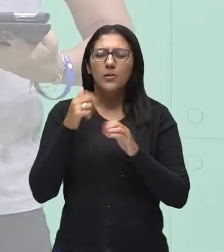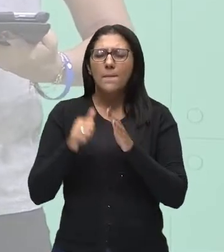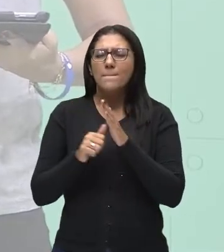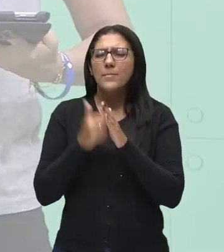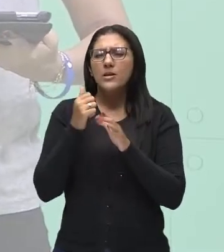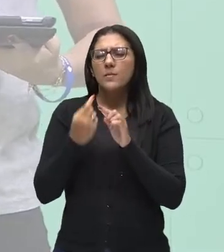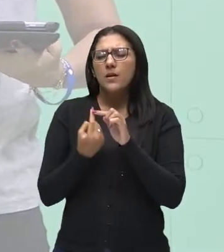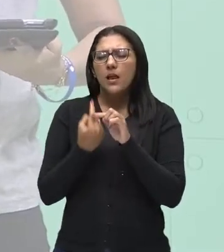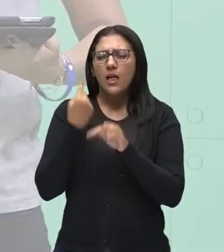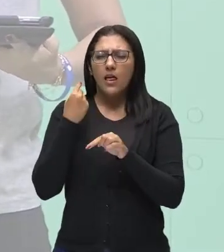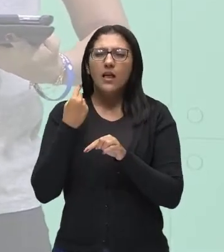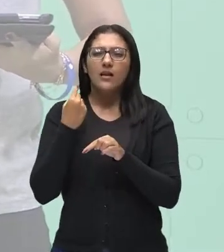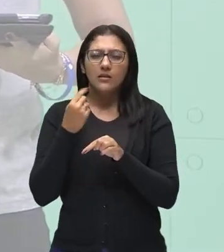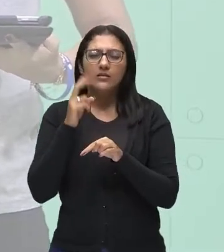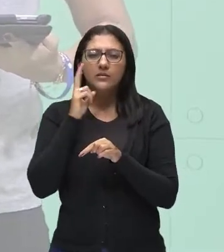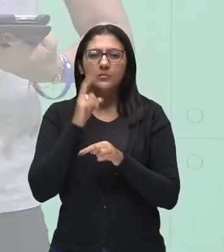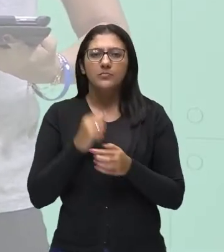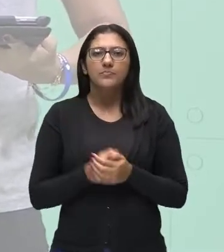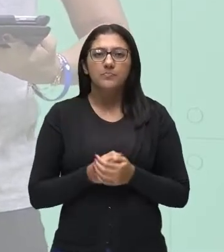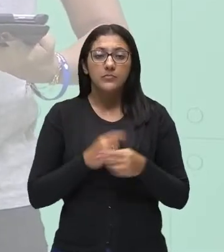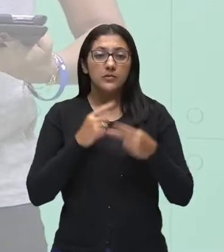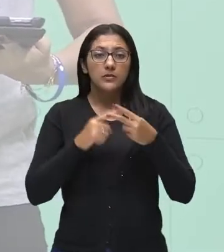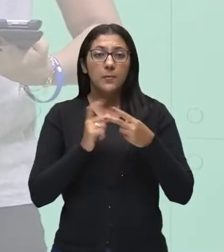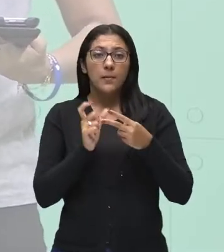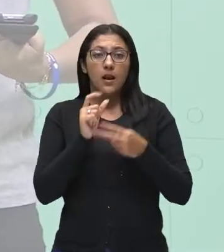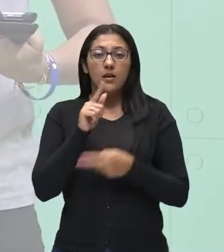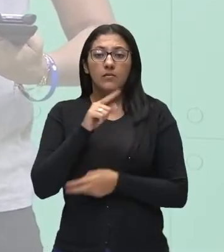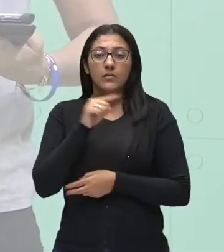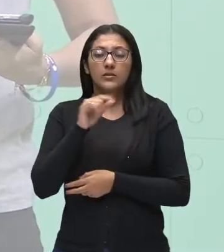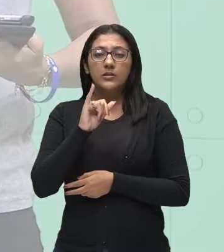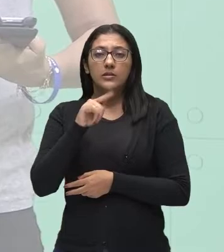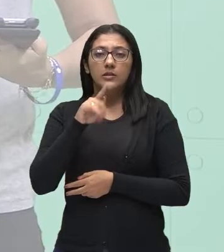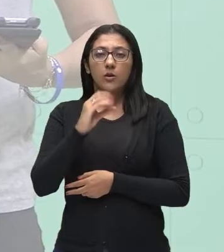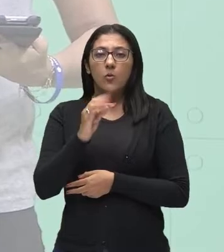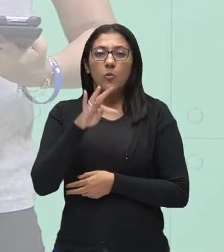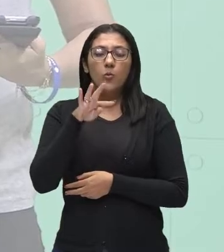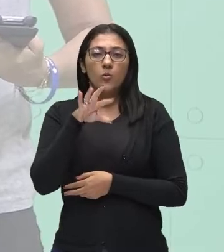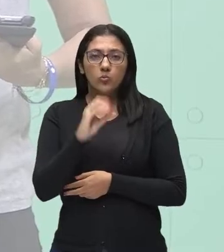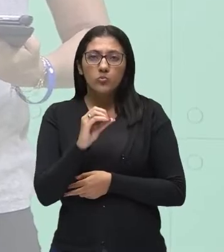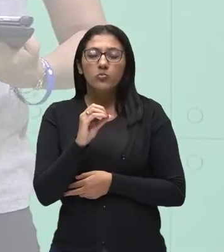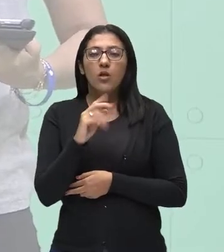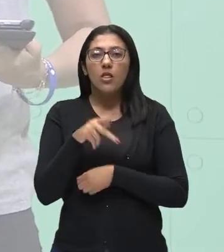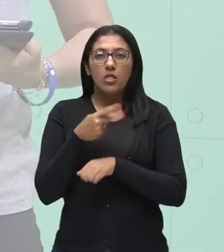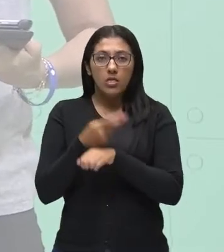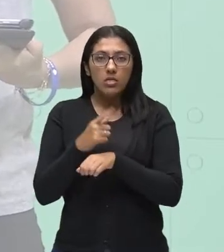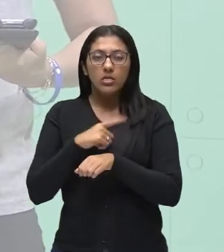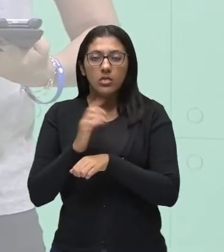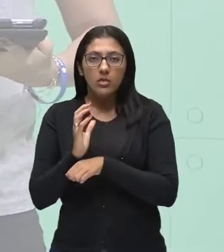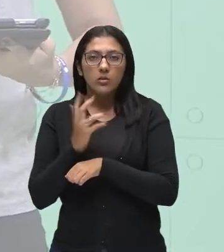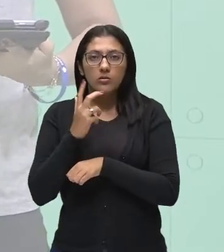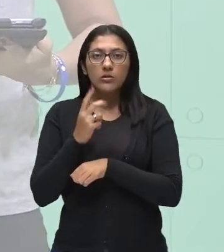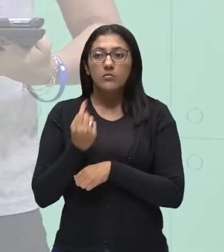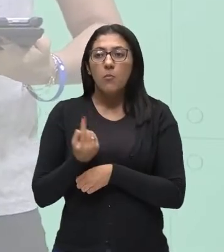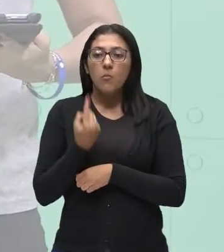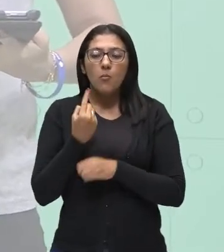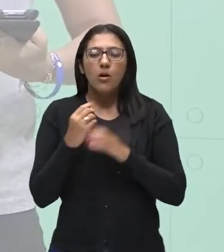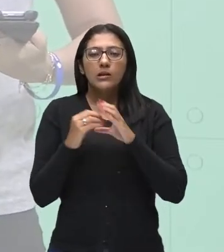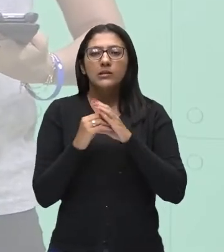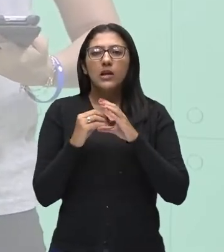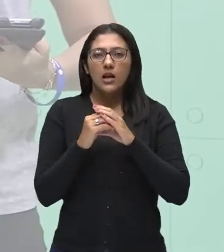tubas uterinas. Nós temos também o zigoto. Depois da fecundação, vai ter a formação de uma única célula, chamada